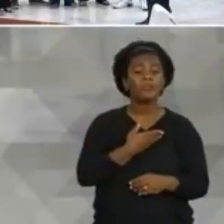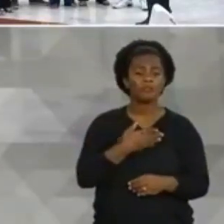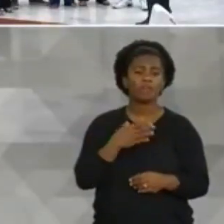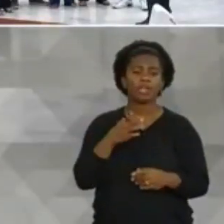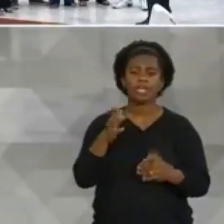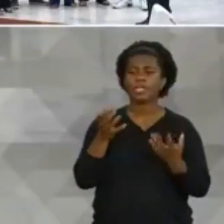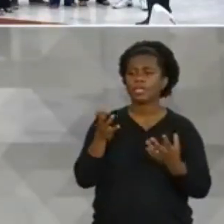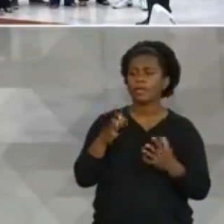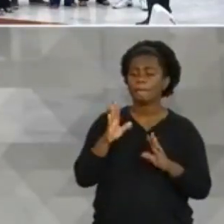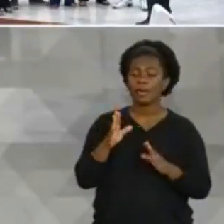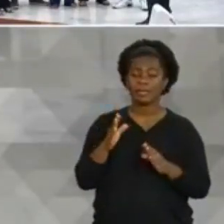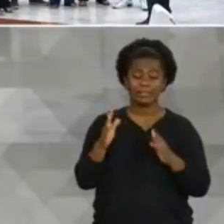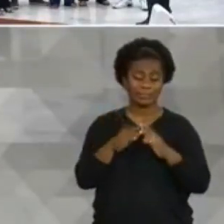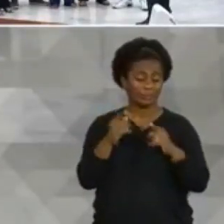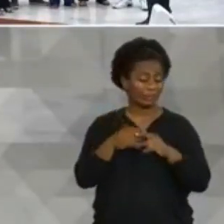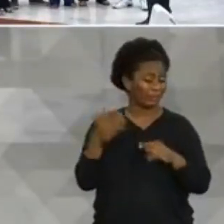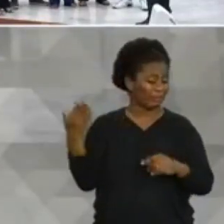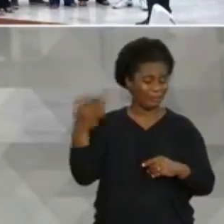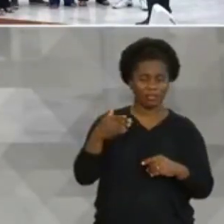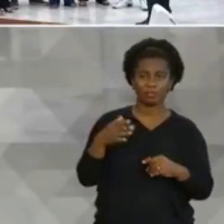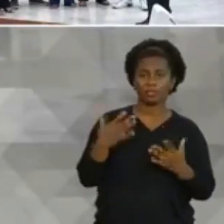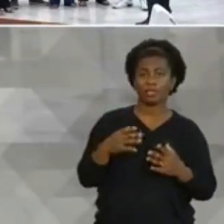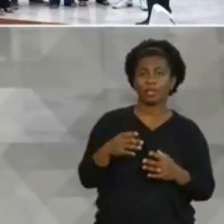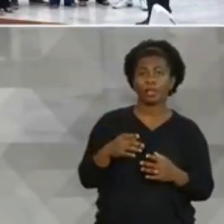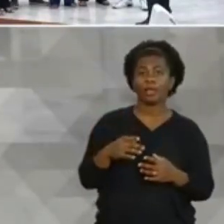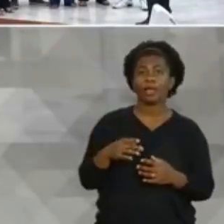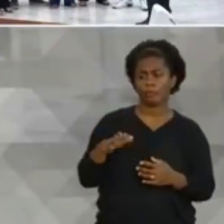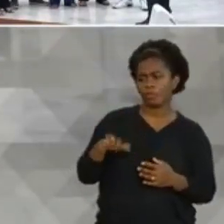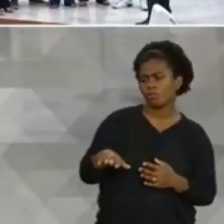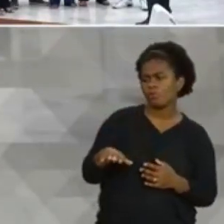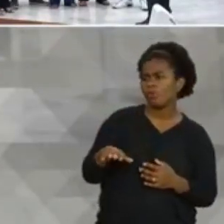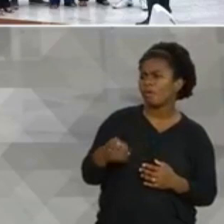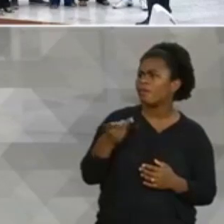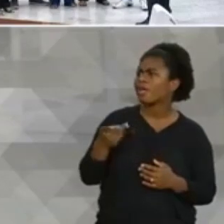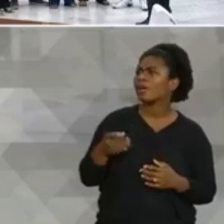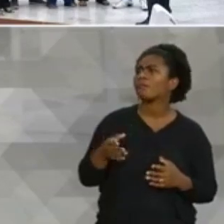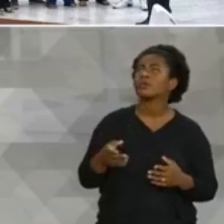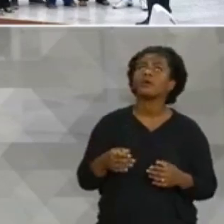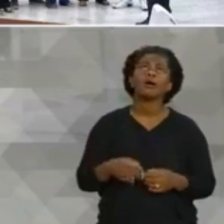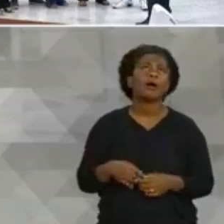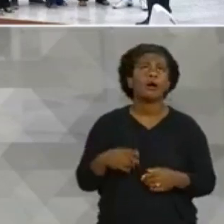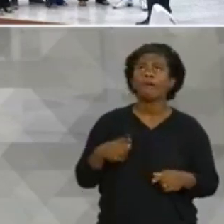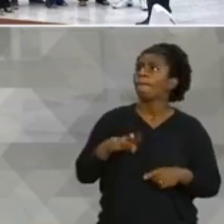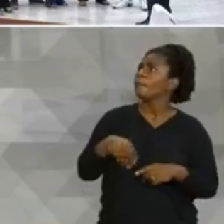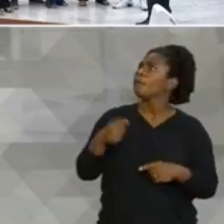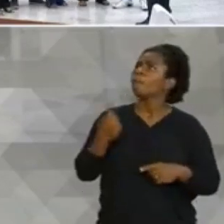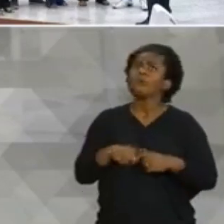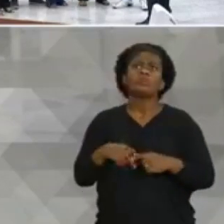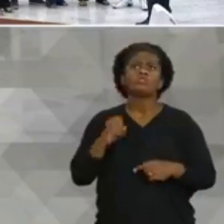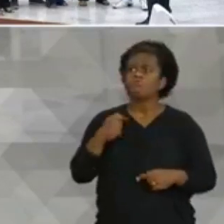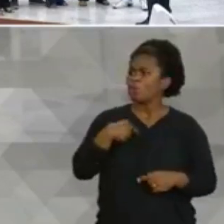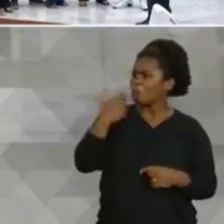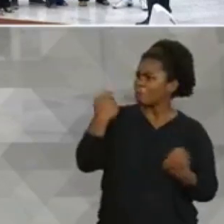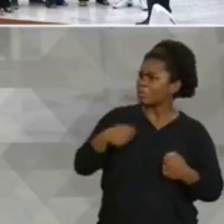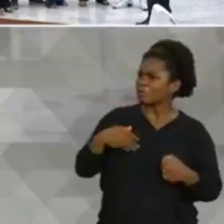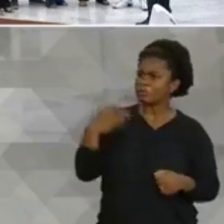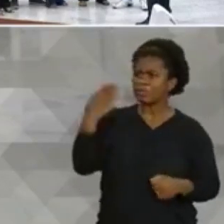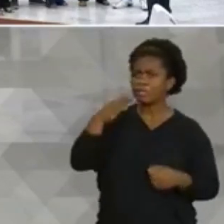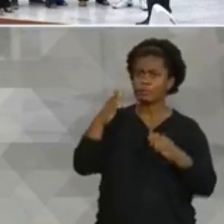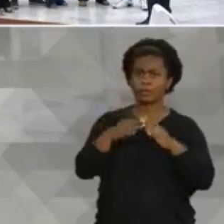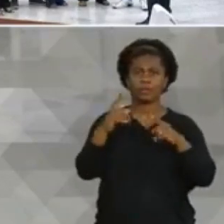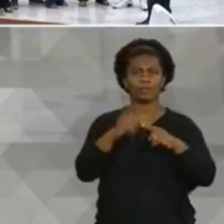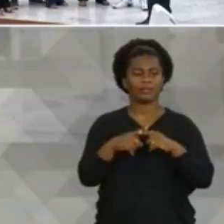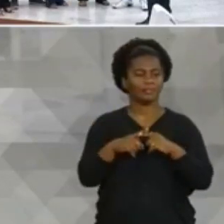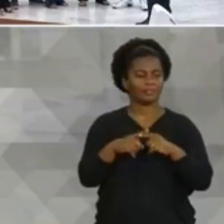igreja não, já não aceitava mais. A pequenininha até falava, mãe, por que, que só eu tenho que ir para a igreja com a senhora? Minha irmã não vai. Quer